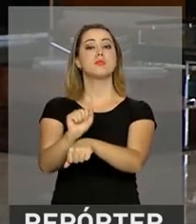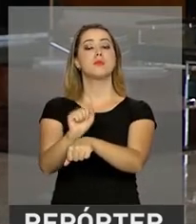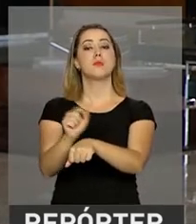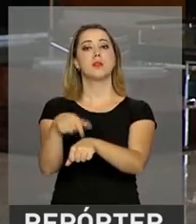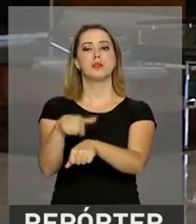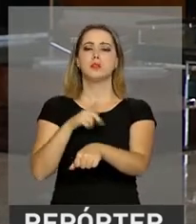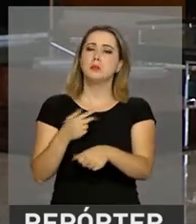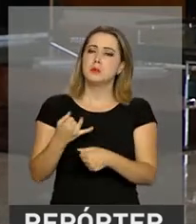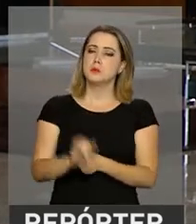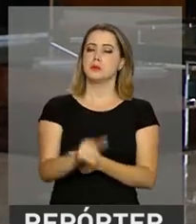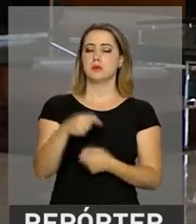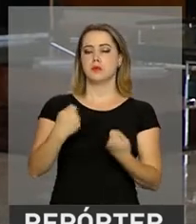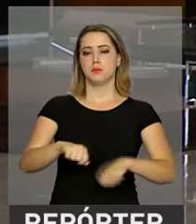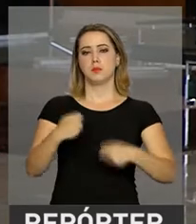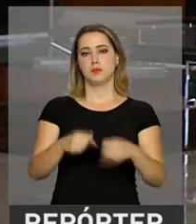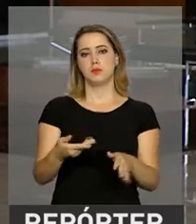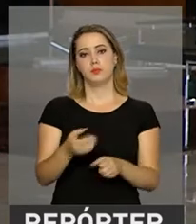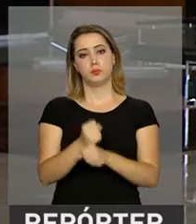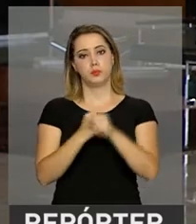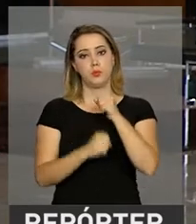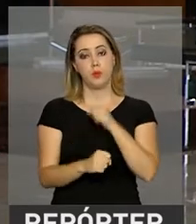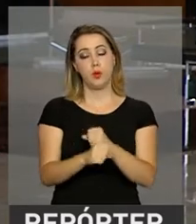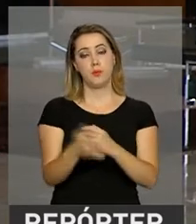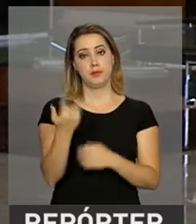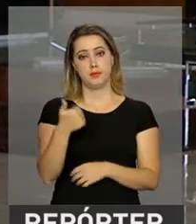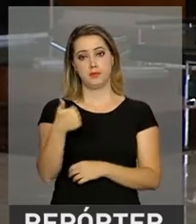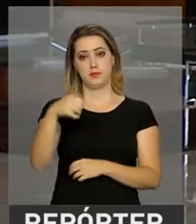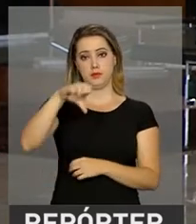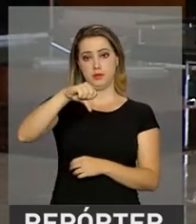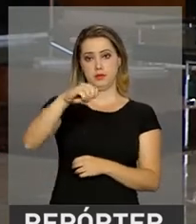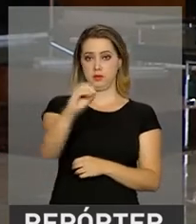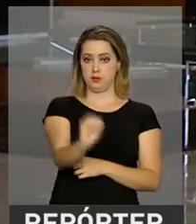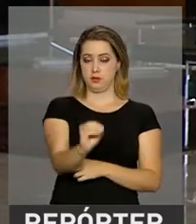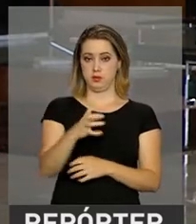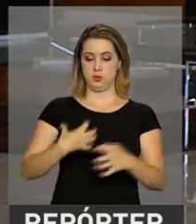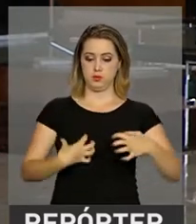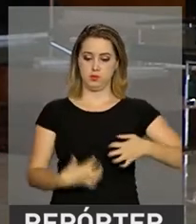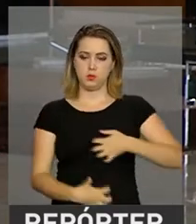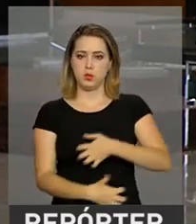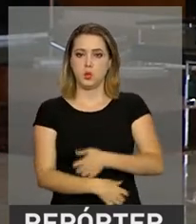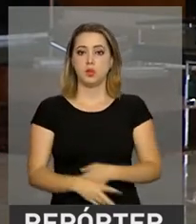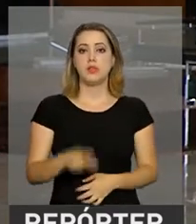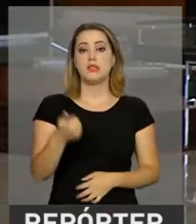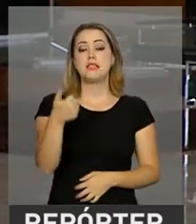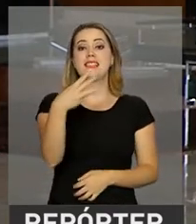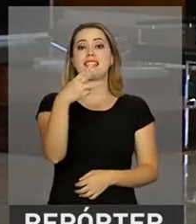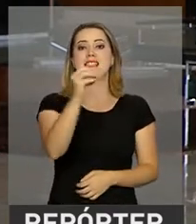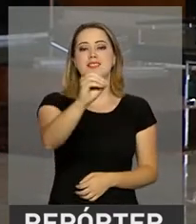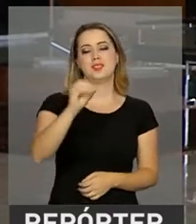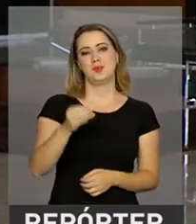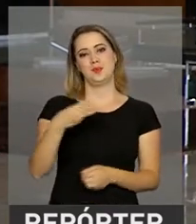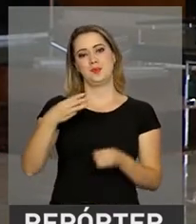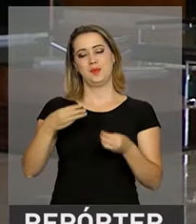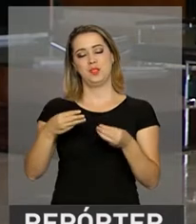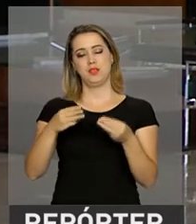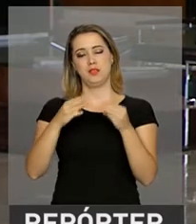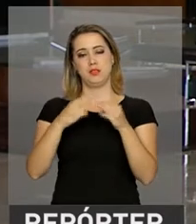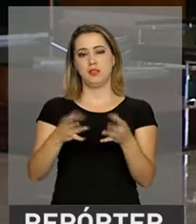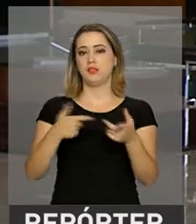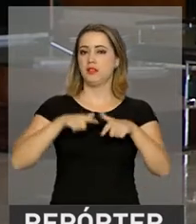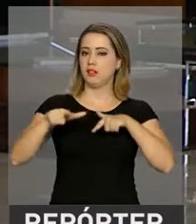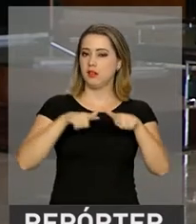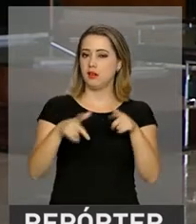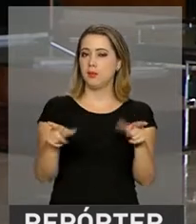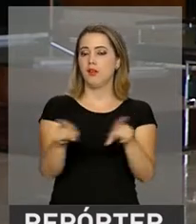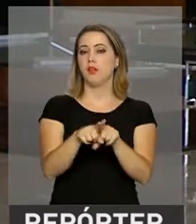passado, foram transportados 190 órgãos em 130 missões. O transporte da FAB é acionado pela